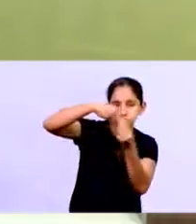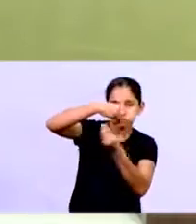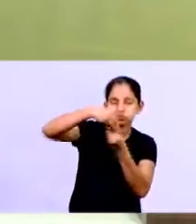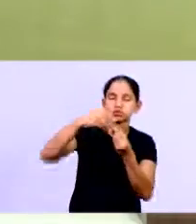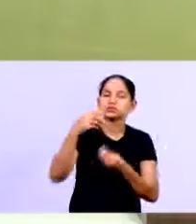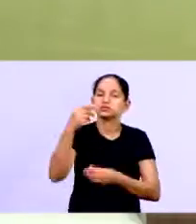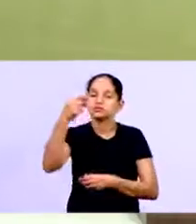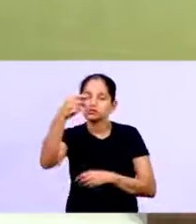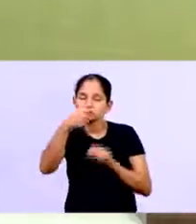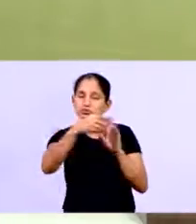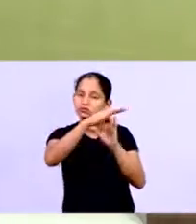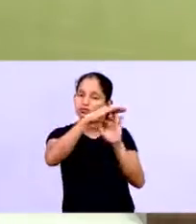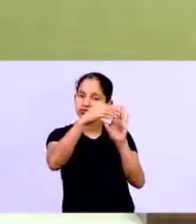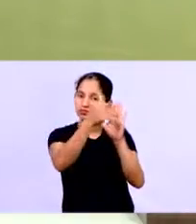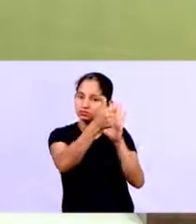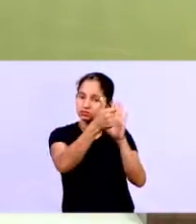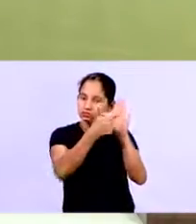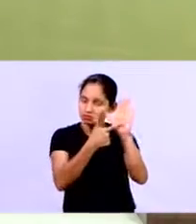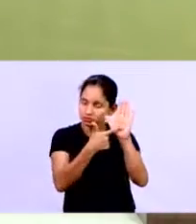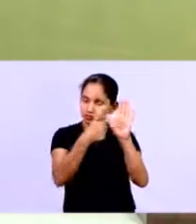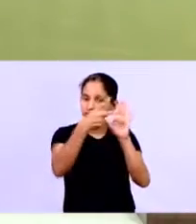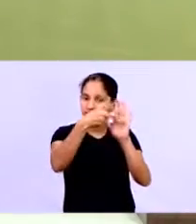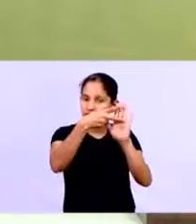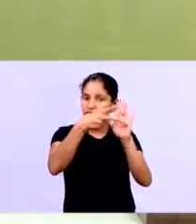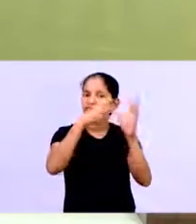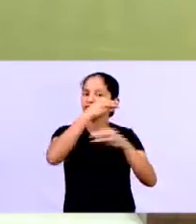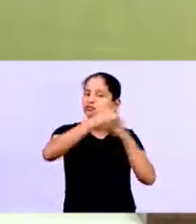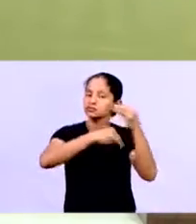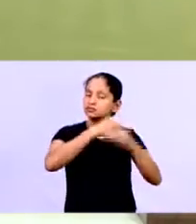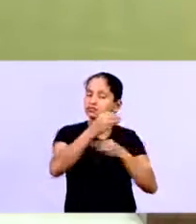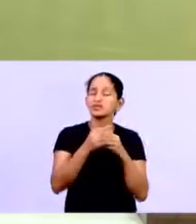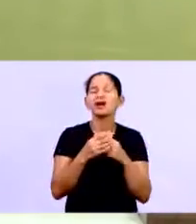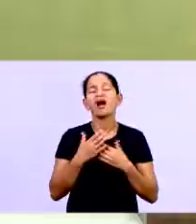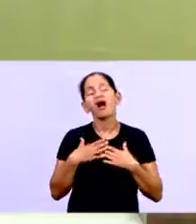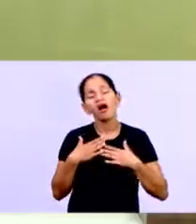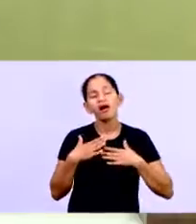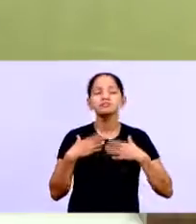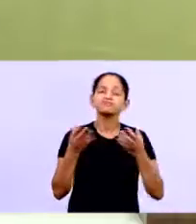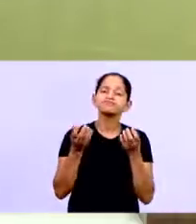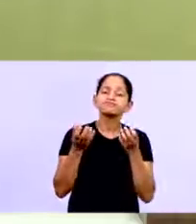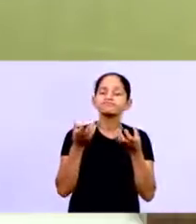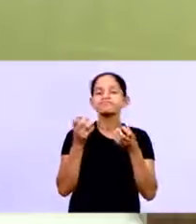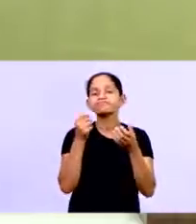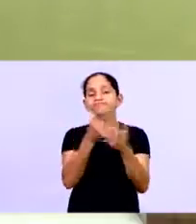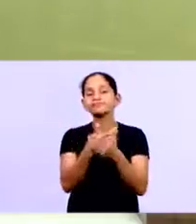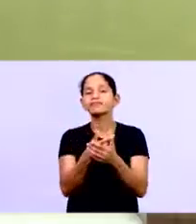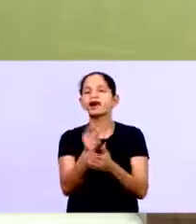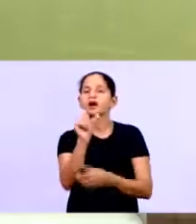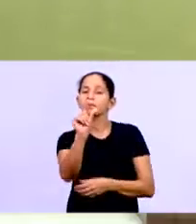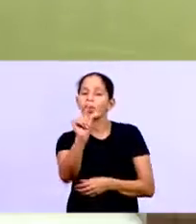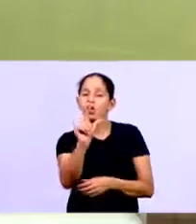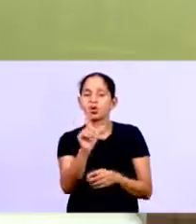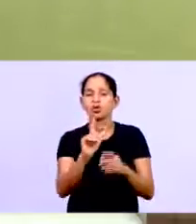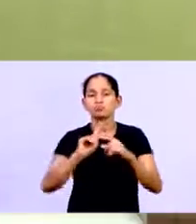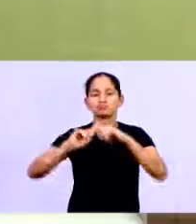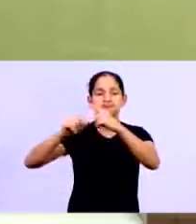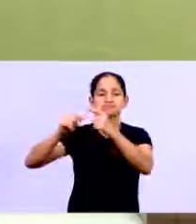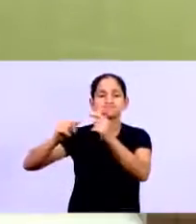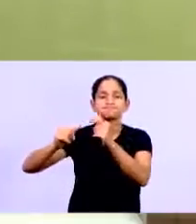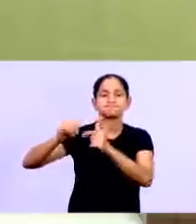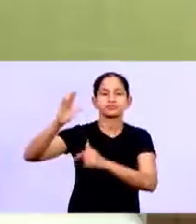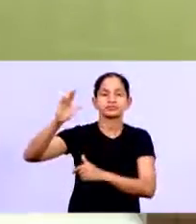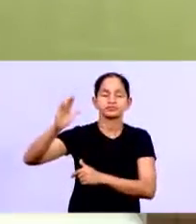e ainda amortização livre, que é aquela, eu posso pagar tanto esse mês, eu pago tanto esse mês seguinte eu pago tanto, e